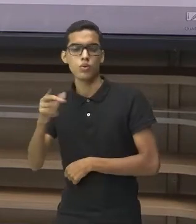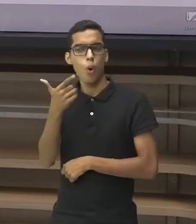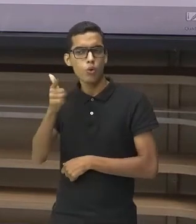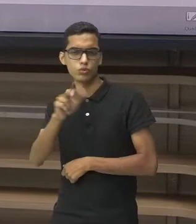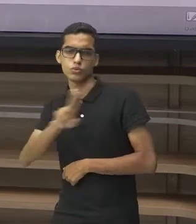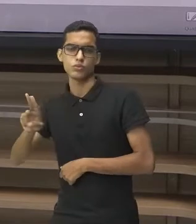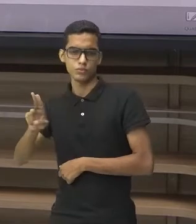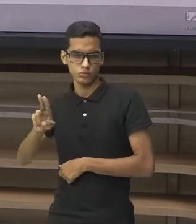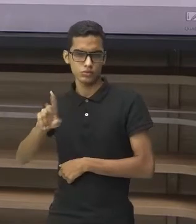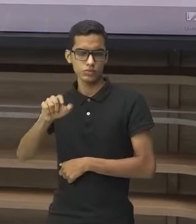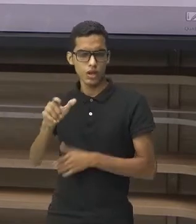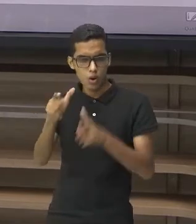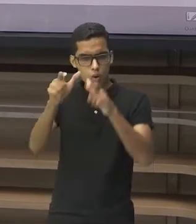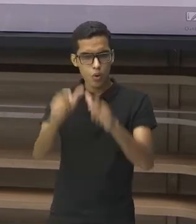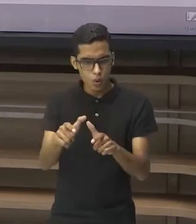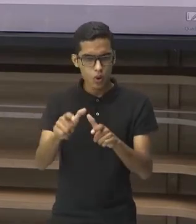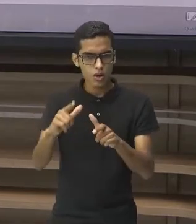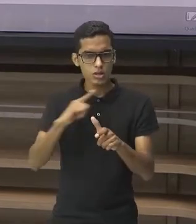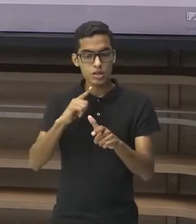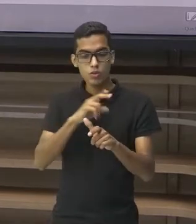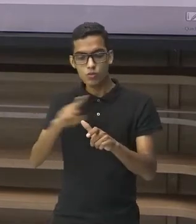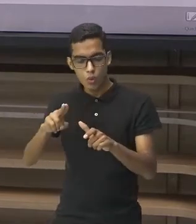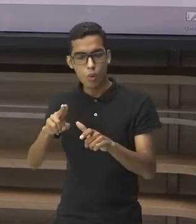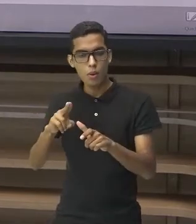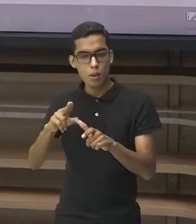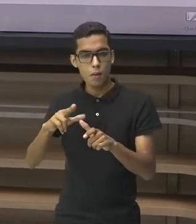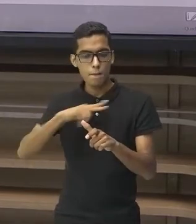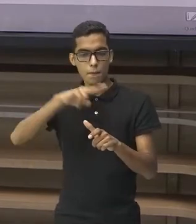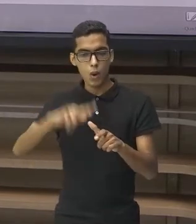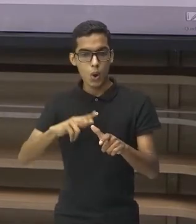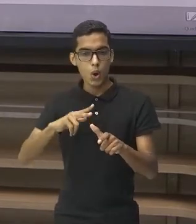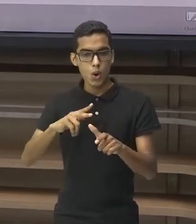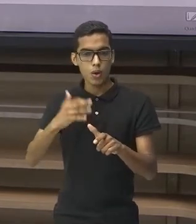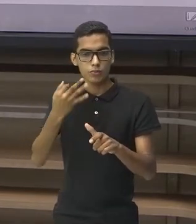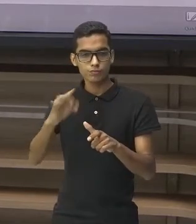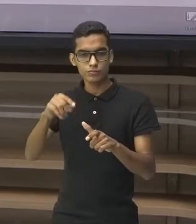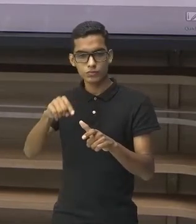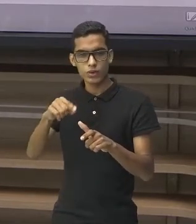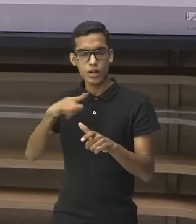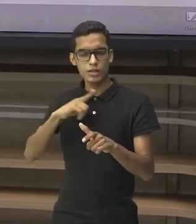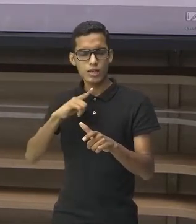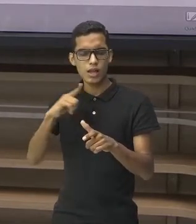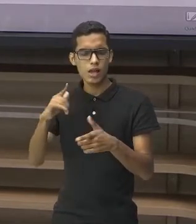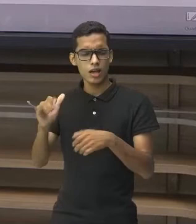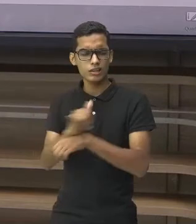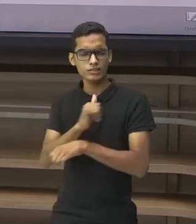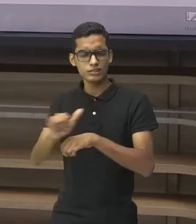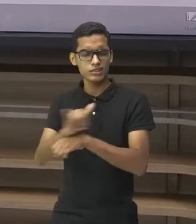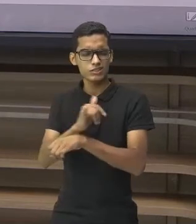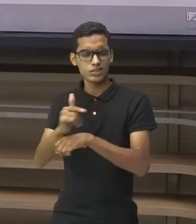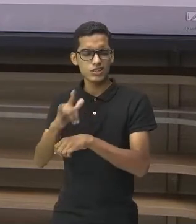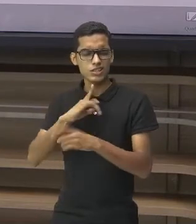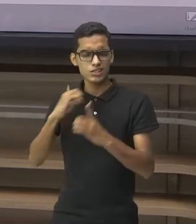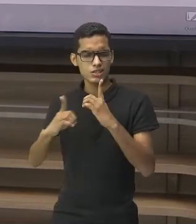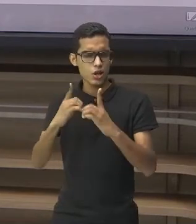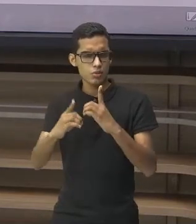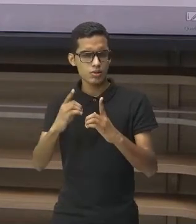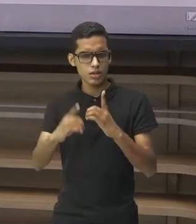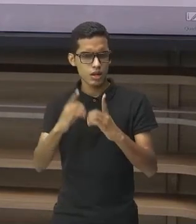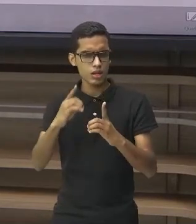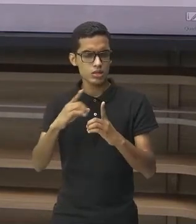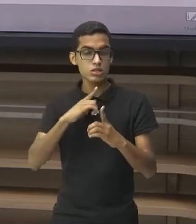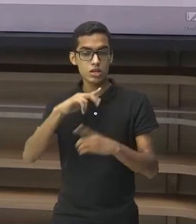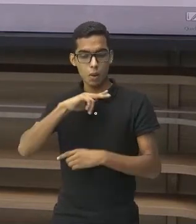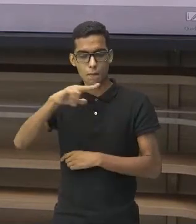que foi rebatizado com o nome português, justamente para seguir essa dinâmica de aportuguesamento da região,